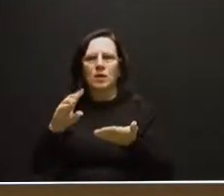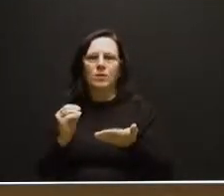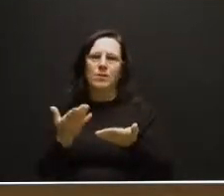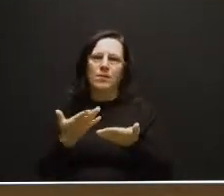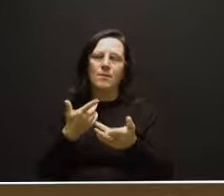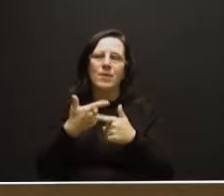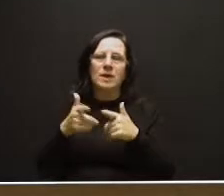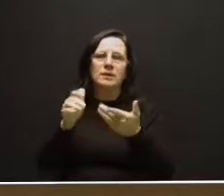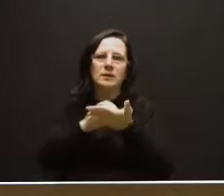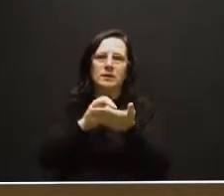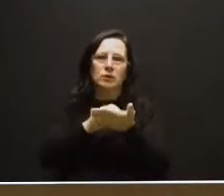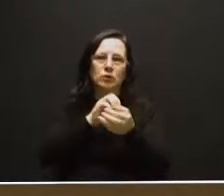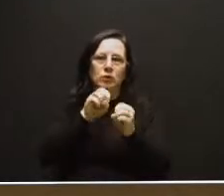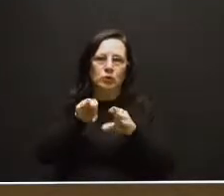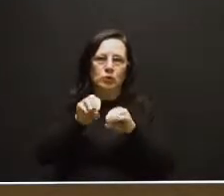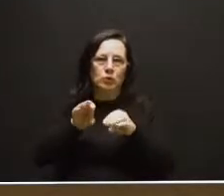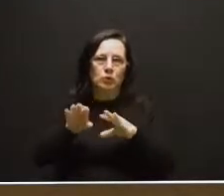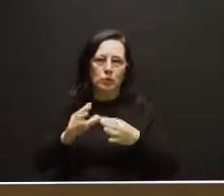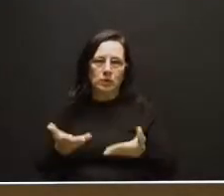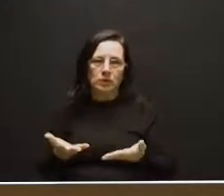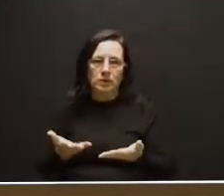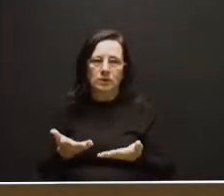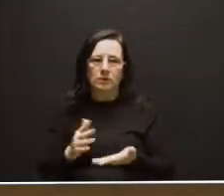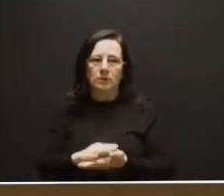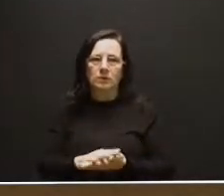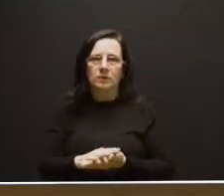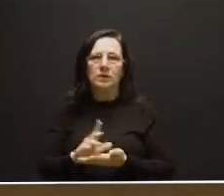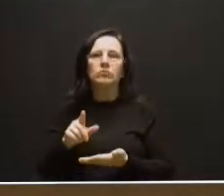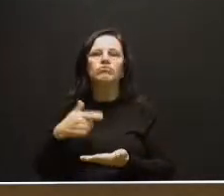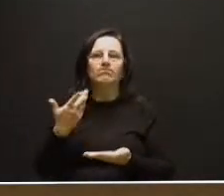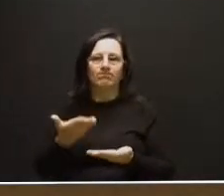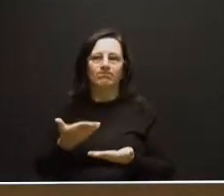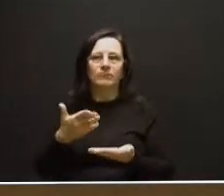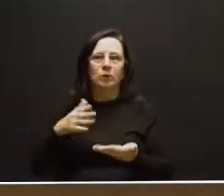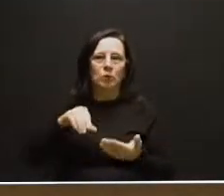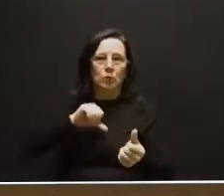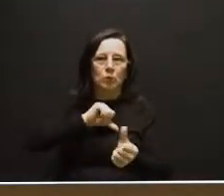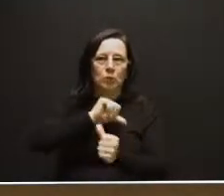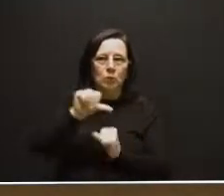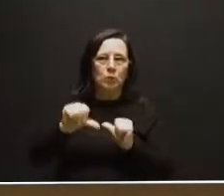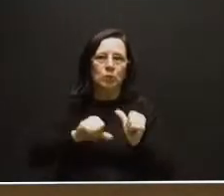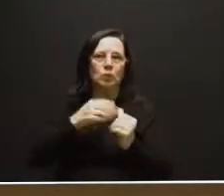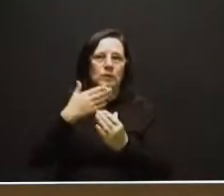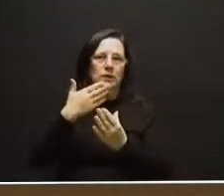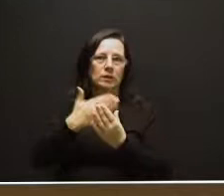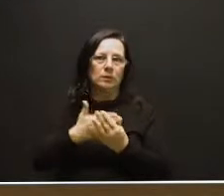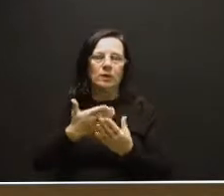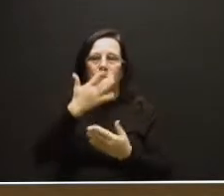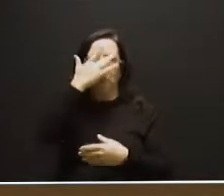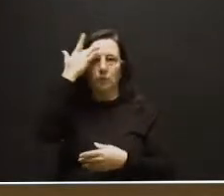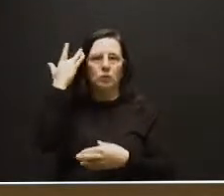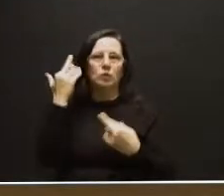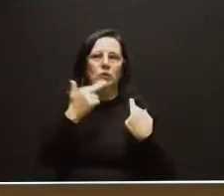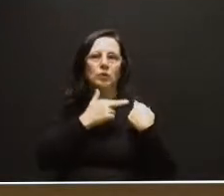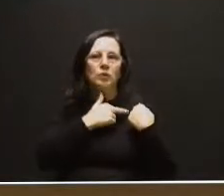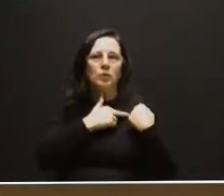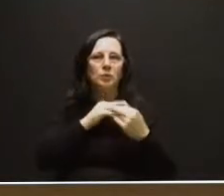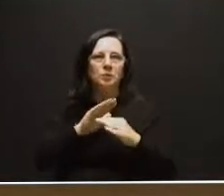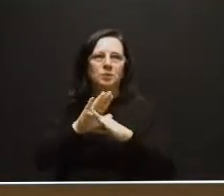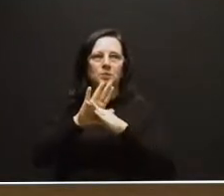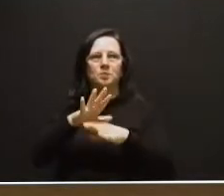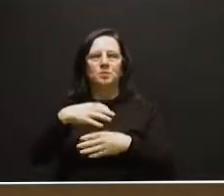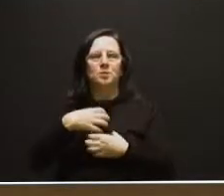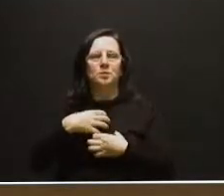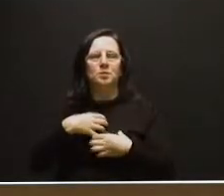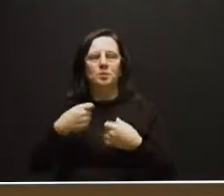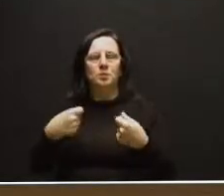secretário de educação eu acho que está na hora de colocar uma pessoa competente para atender o munícipe da forma que